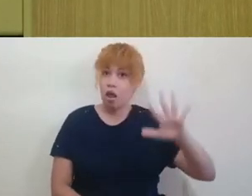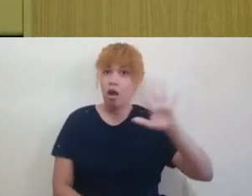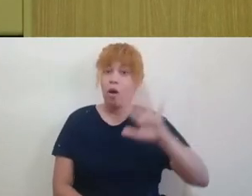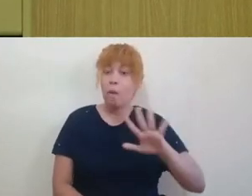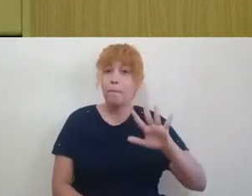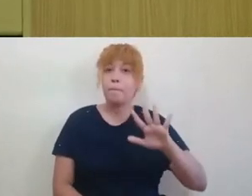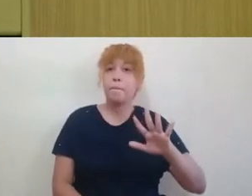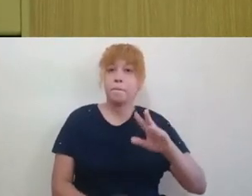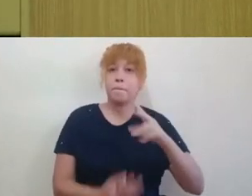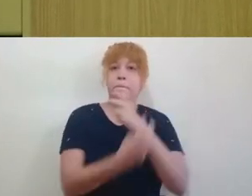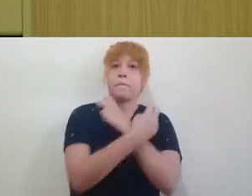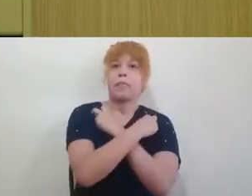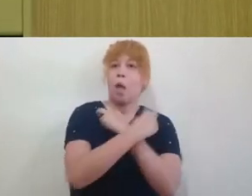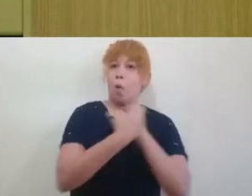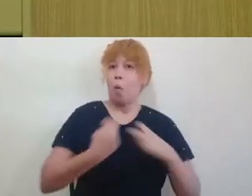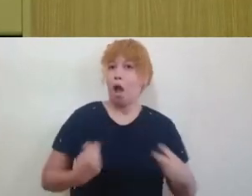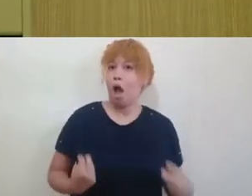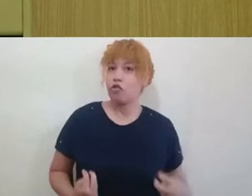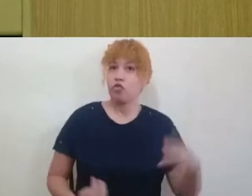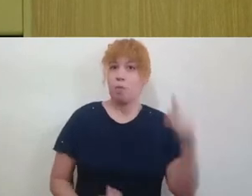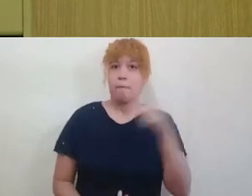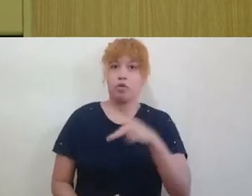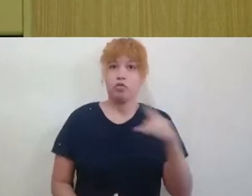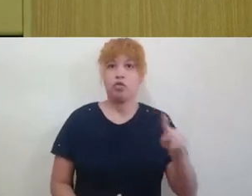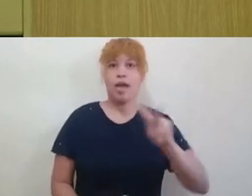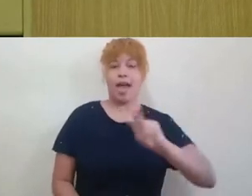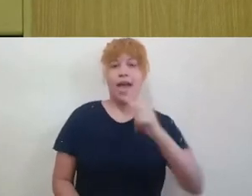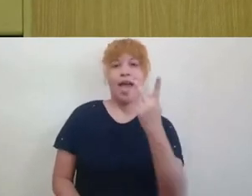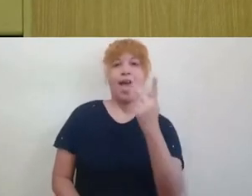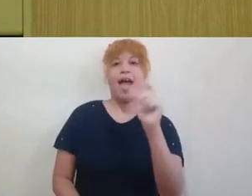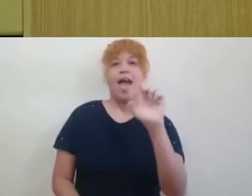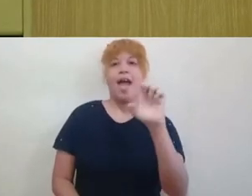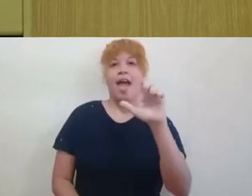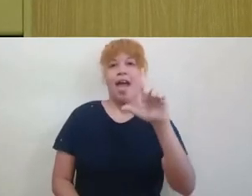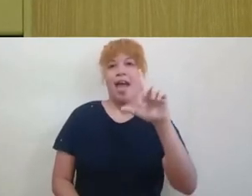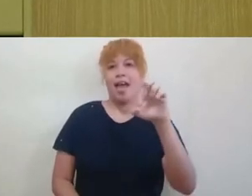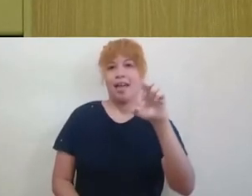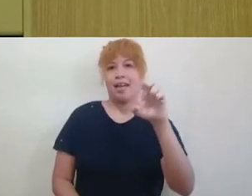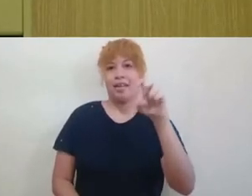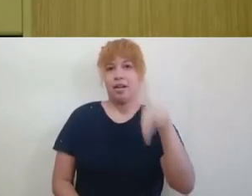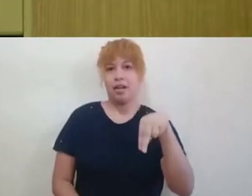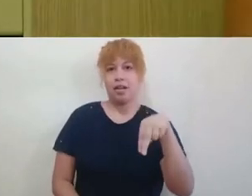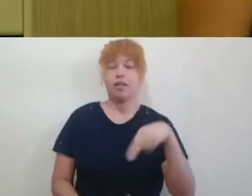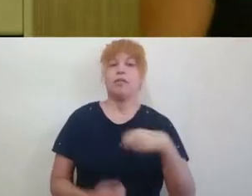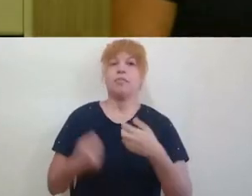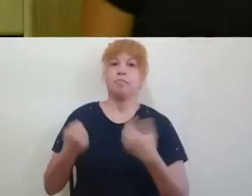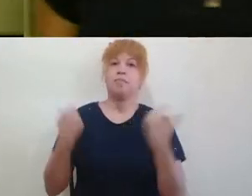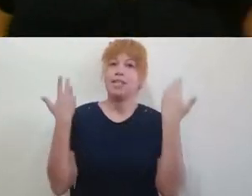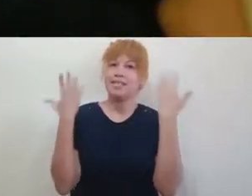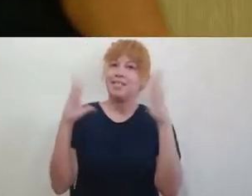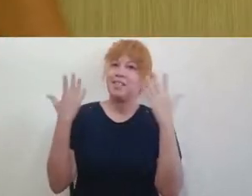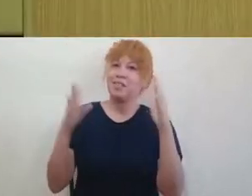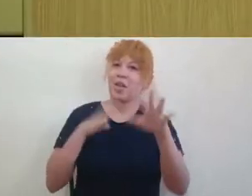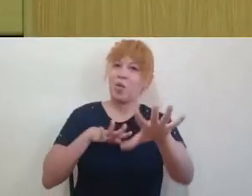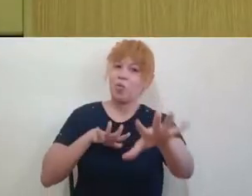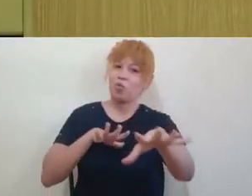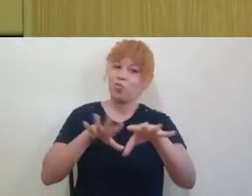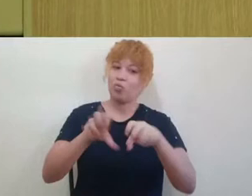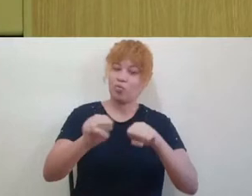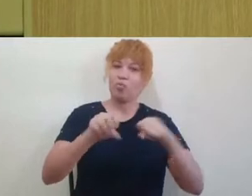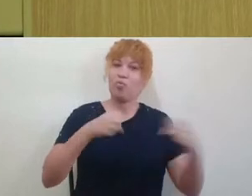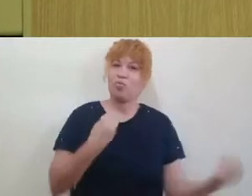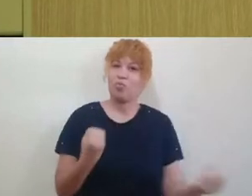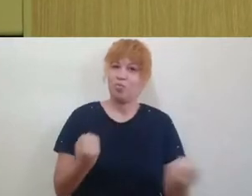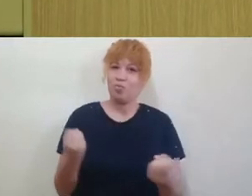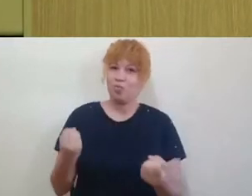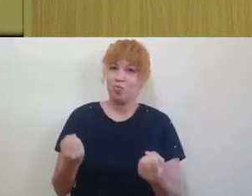pudéssemos estar juntos virtualmente hoje. E Saúdo especialmente os nossos formandos,